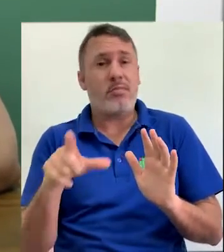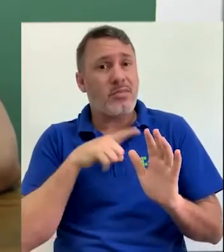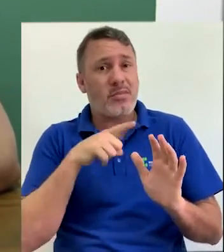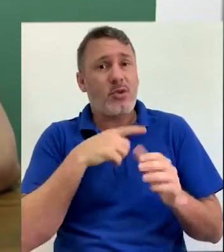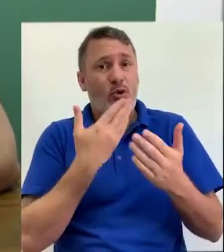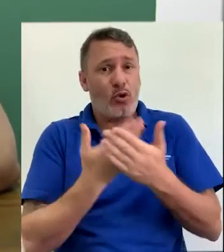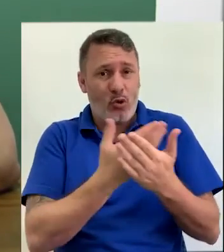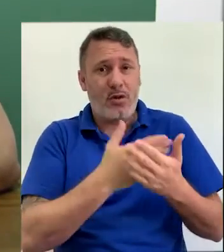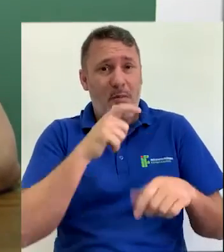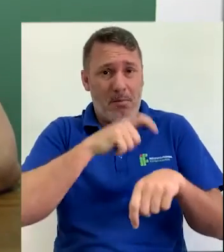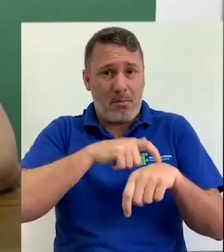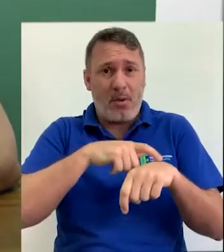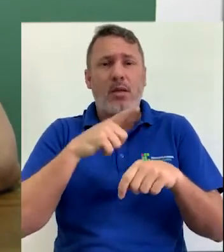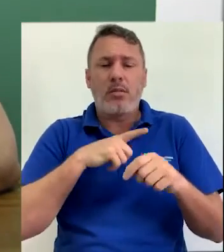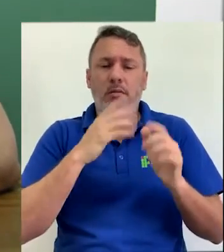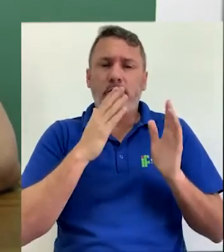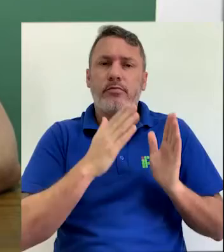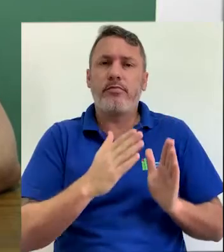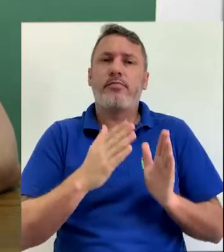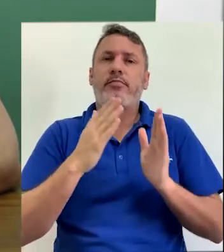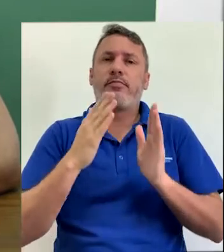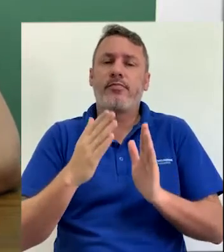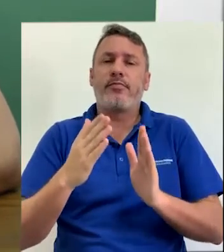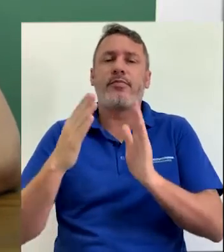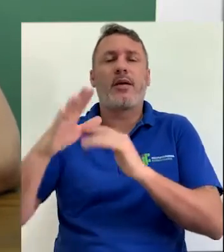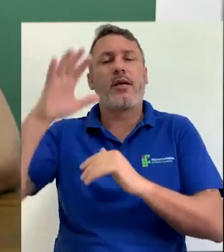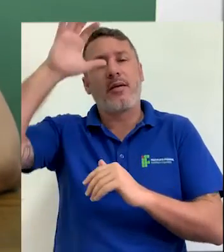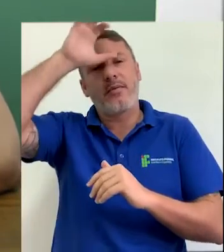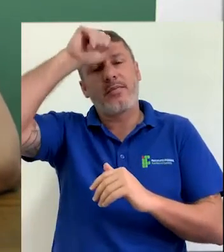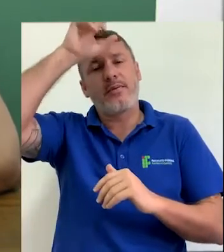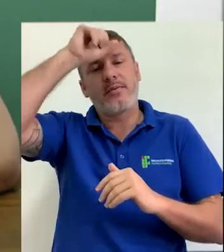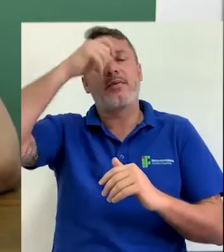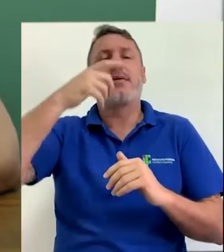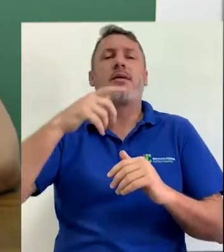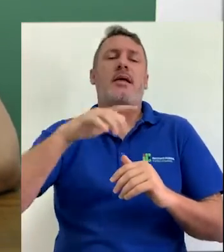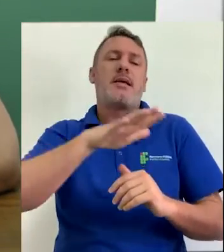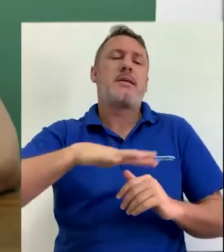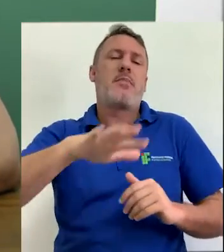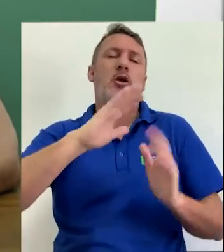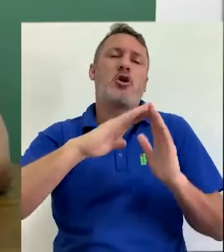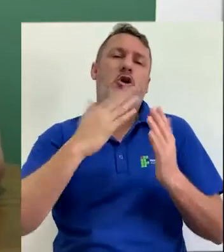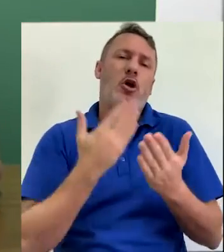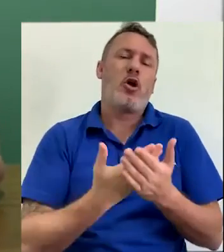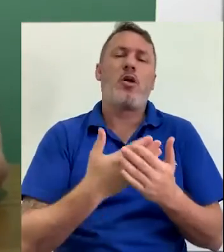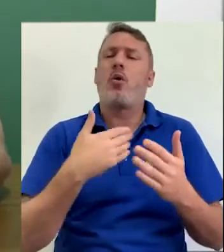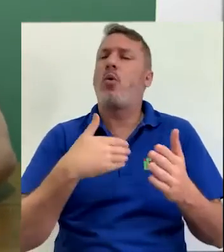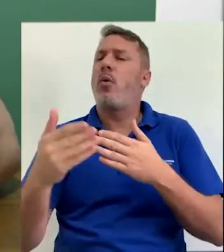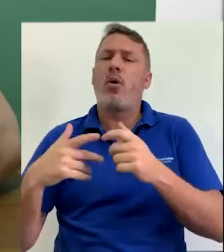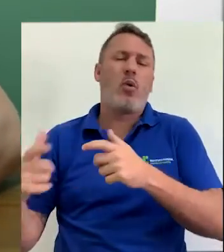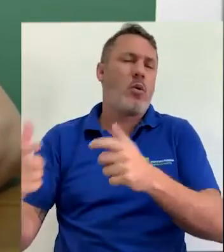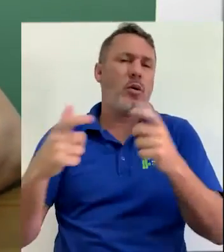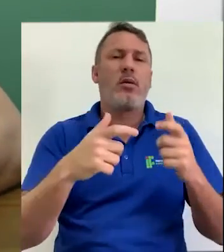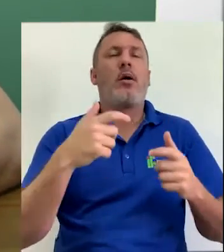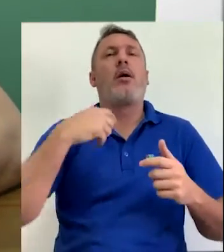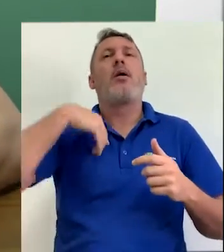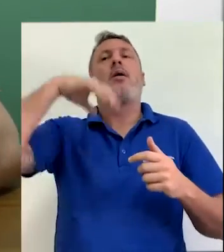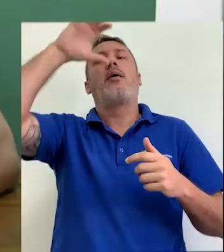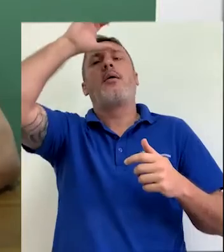minha aprendizagem, na minha casa, no meu espaço escolar,